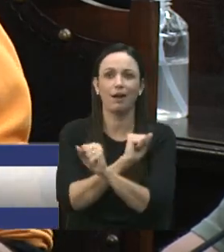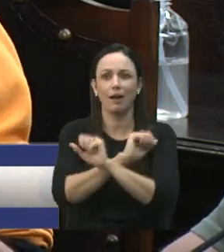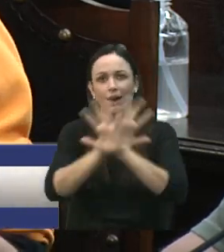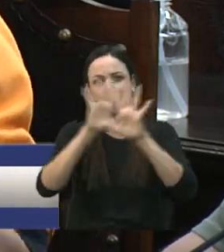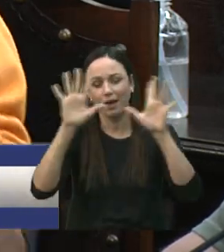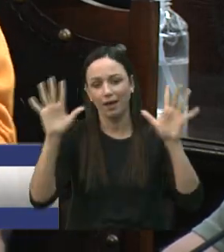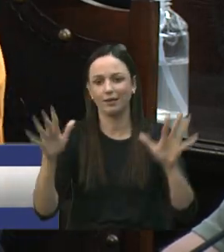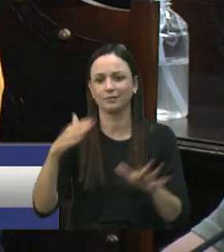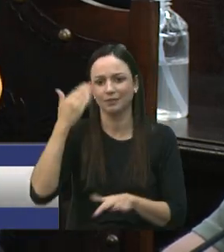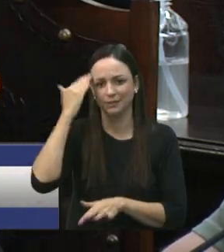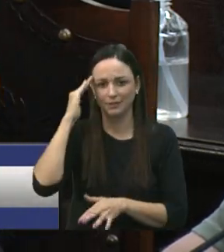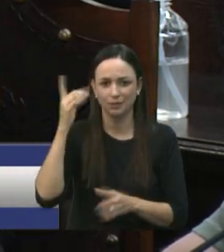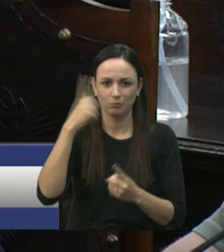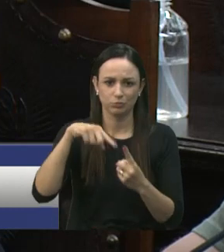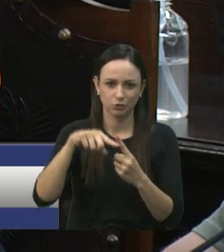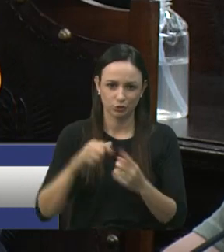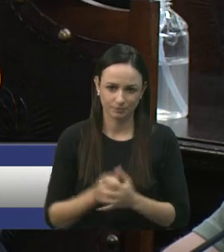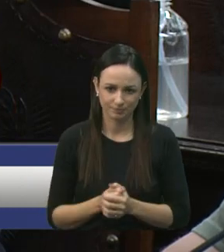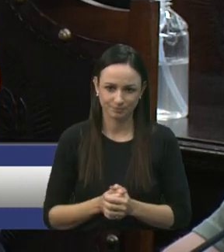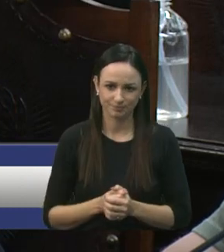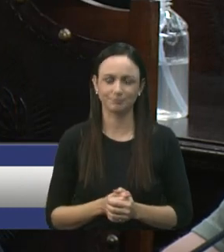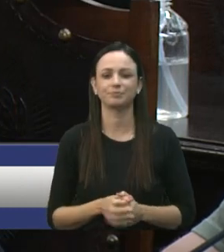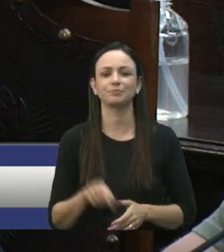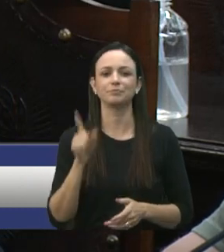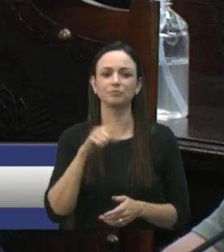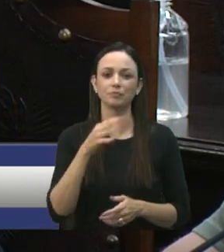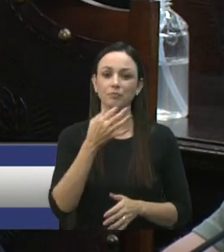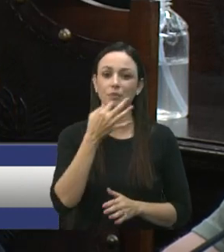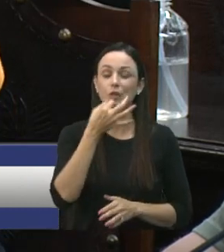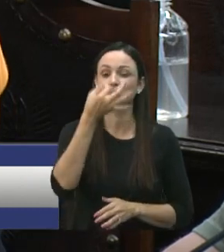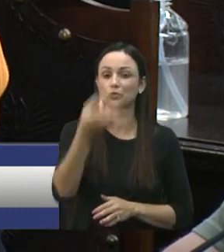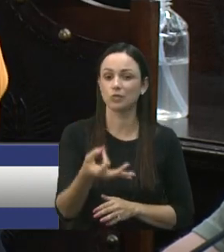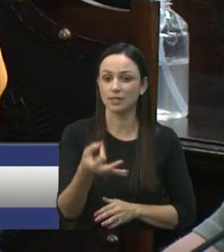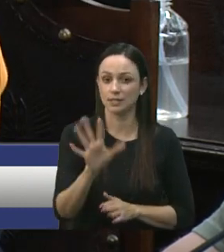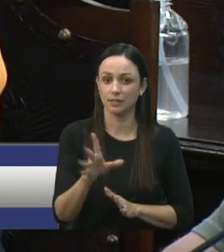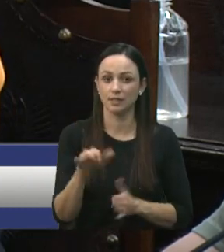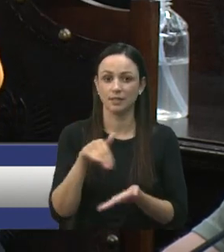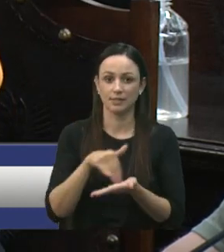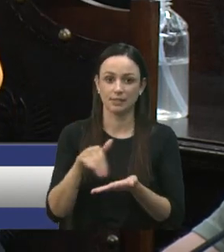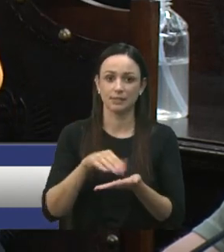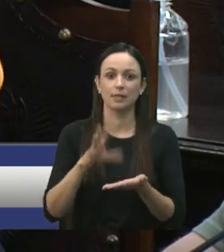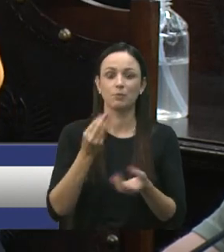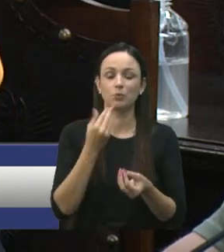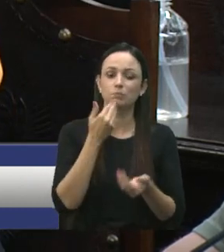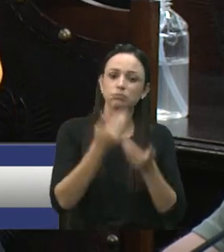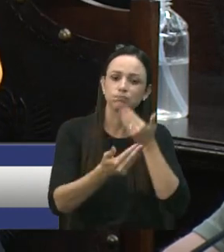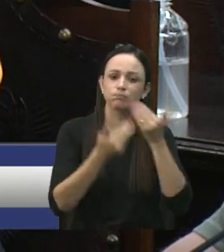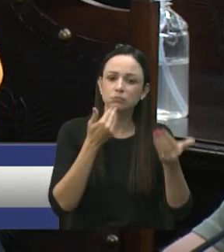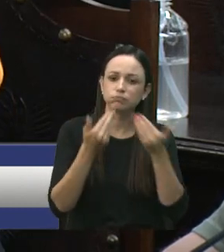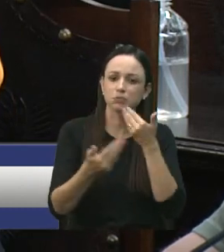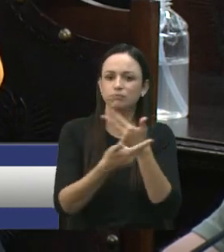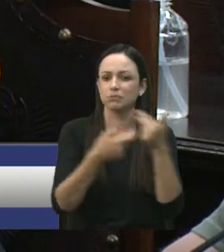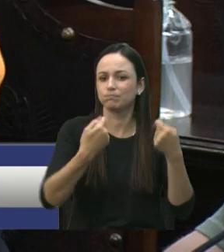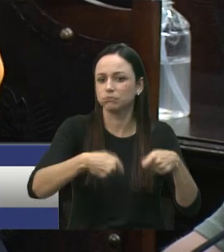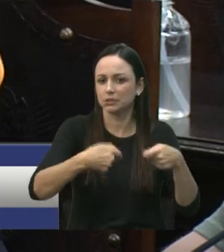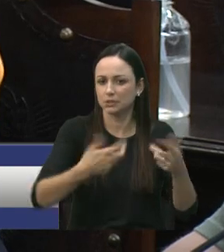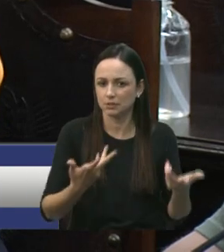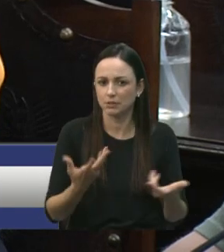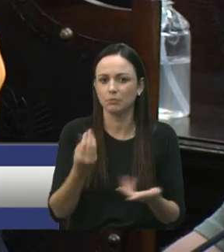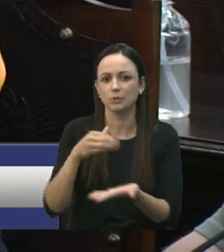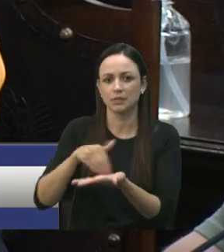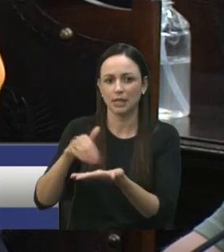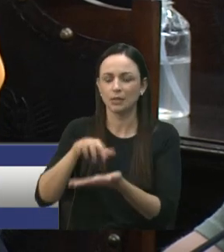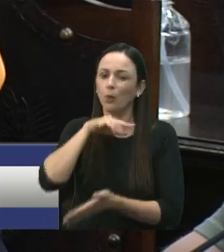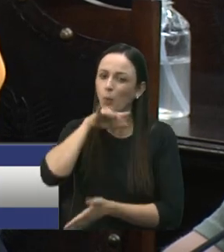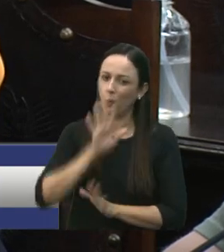objetiva. A sugestão de... Óbvio, né, a secretaria tem muitas demandas, e muito secretário ruim